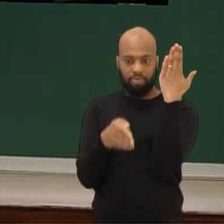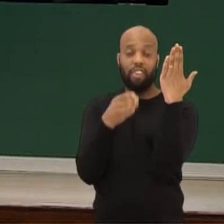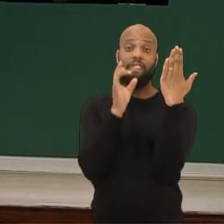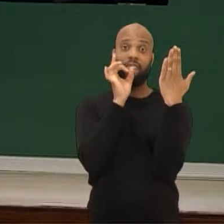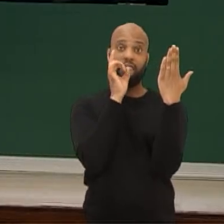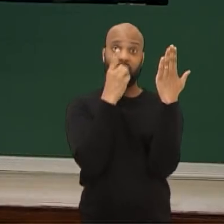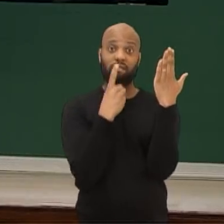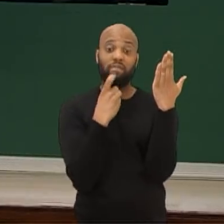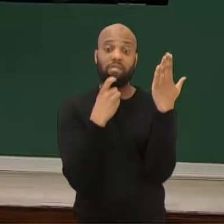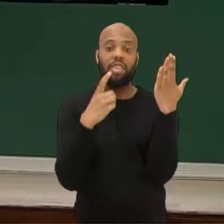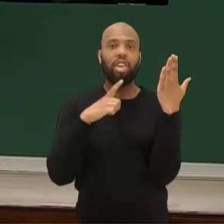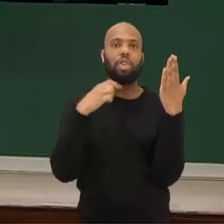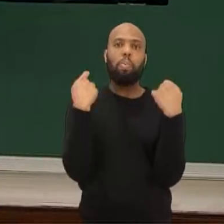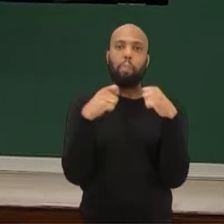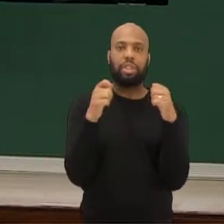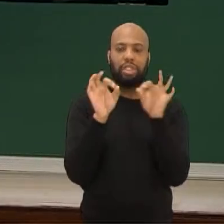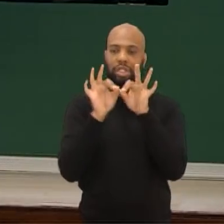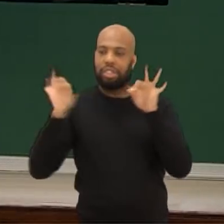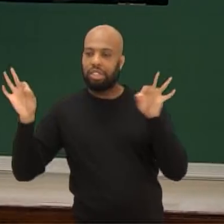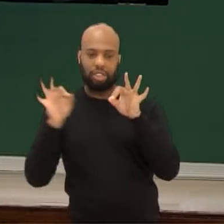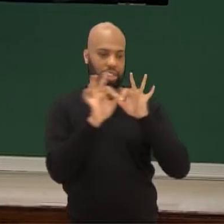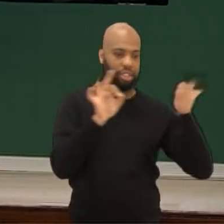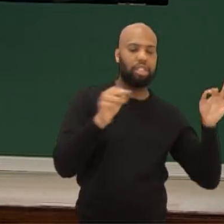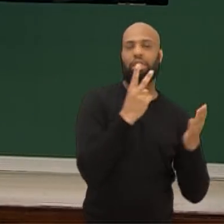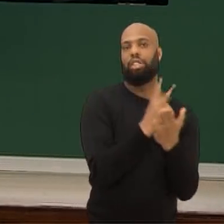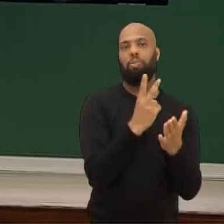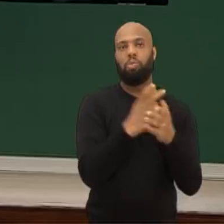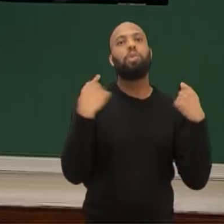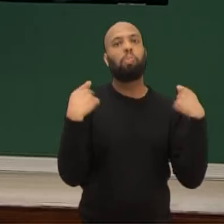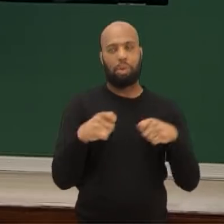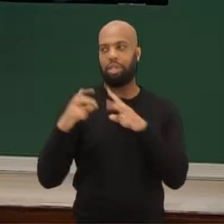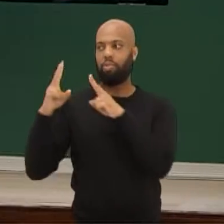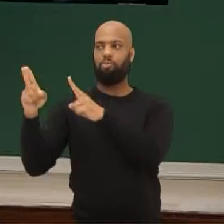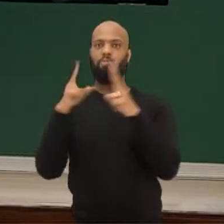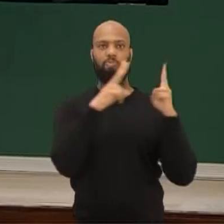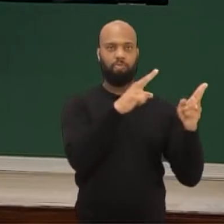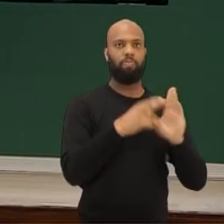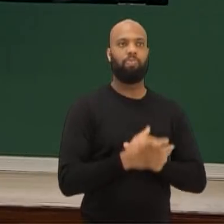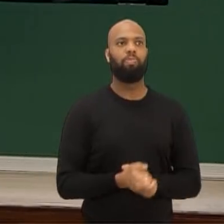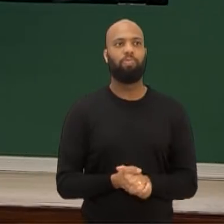vermelha, tem que ser proporcional para os dois lados. Ok?